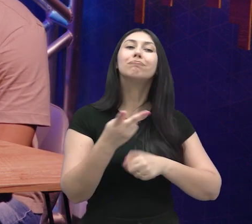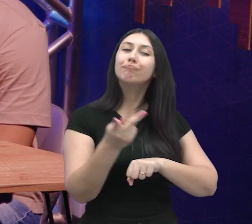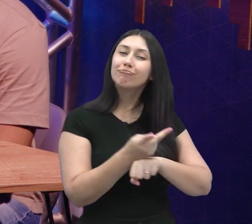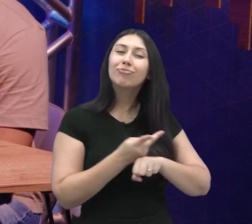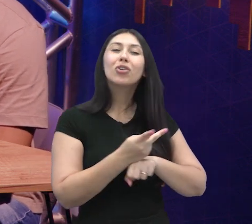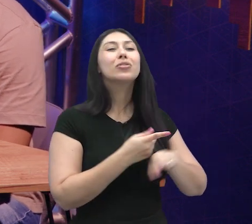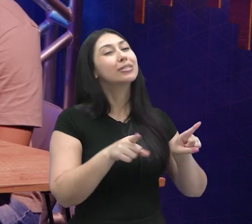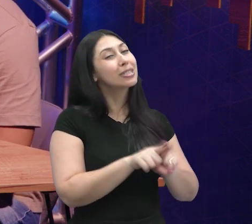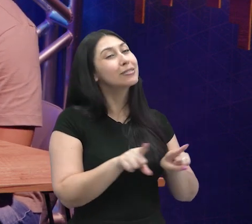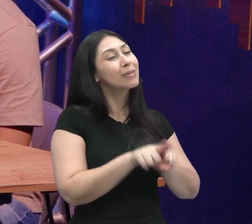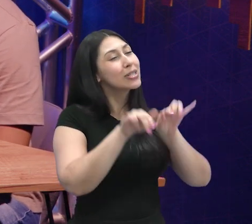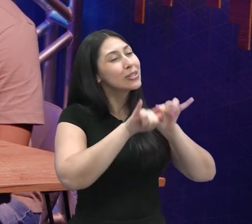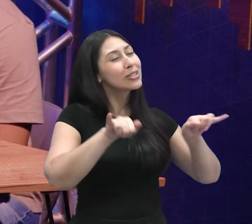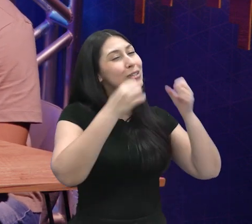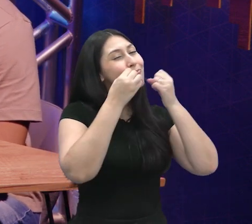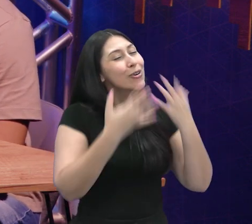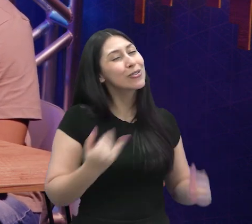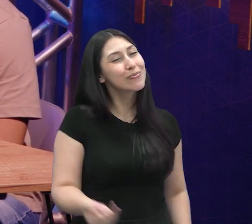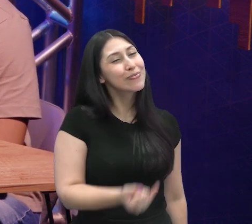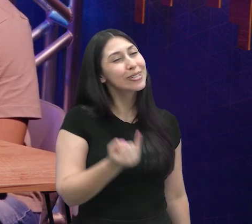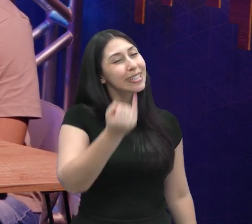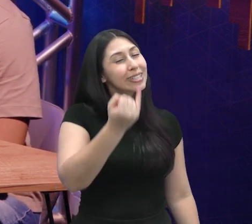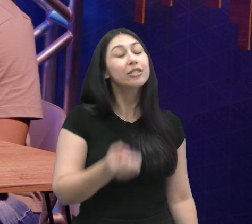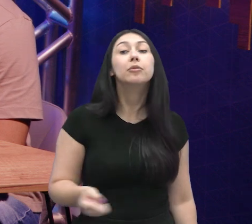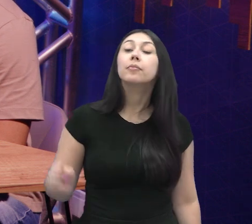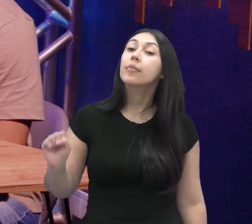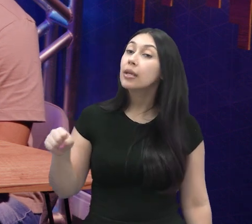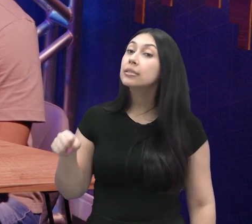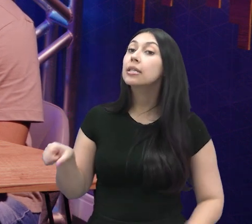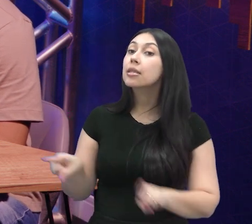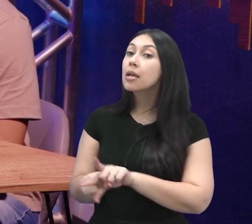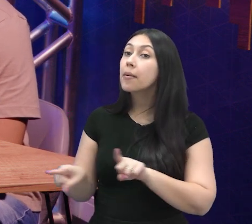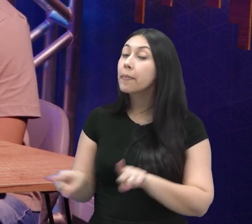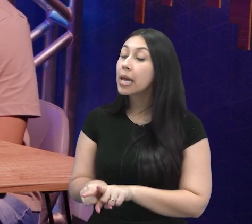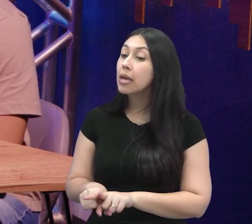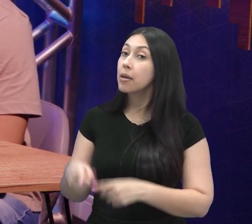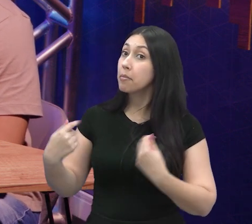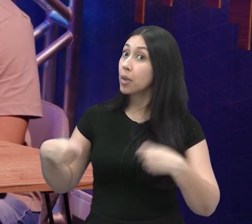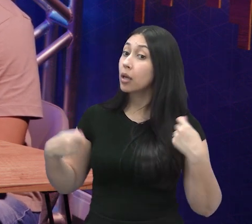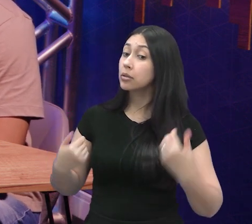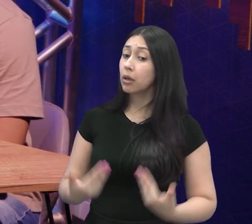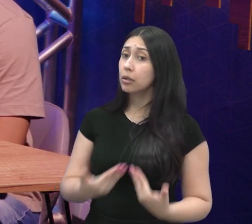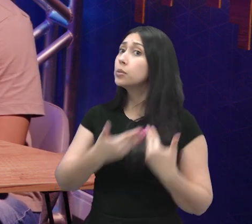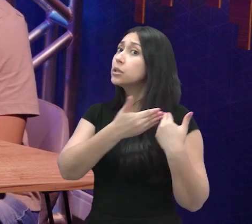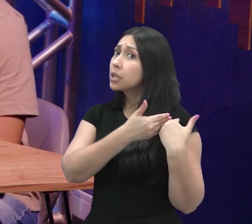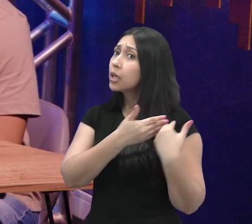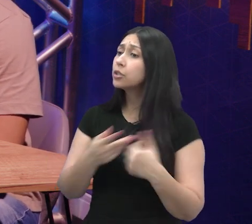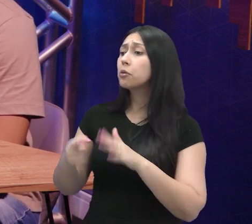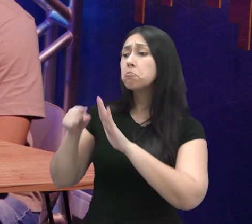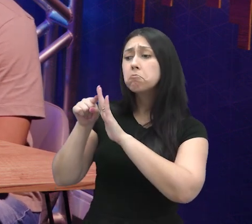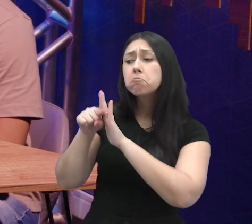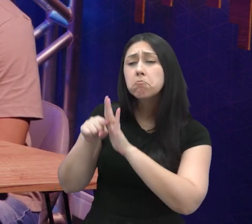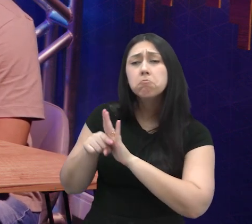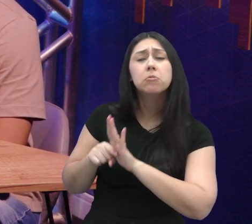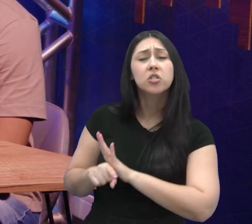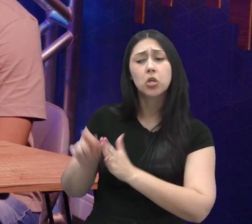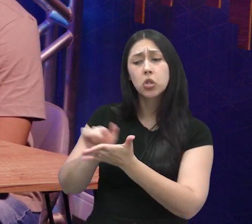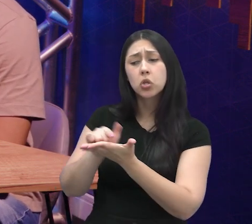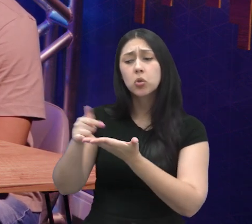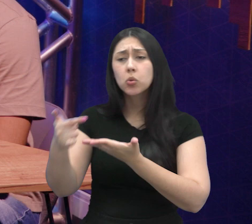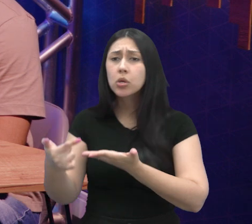então busque também essas notícias boas, né? Isso faz muito importante. E se informe também com responsabilidade, né? Em